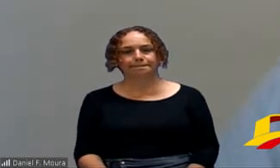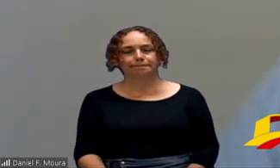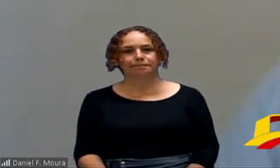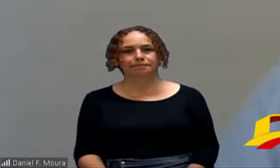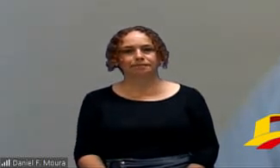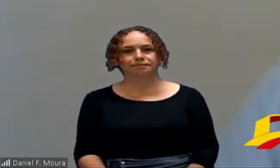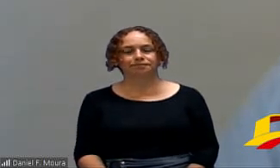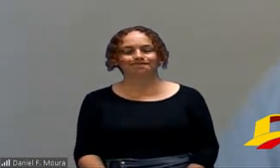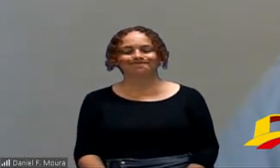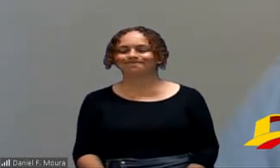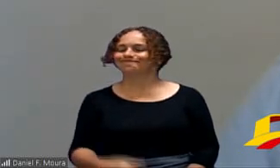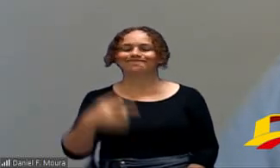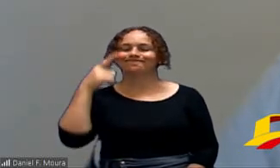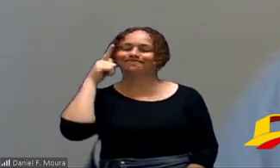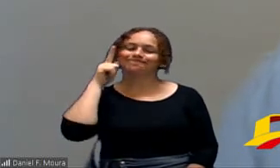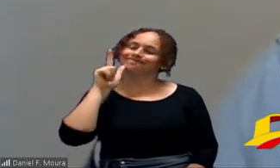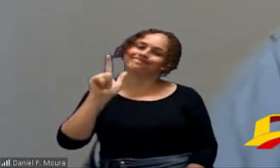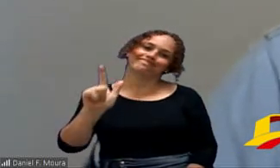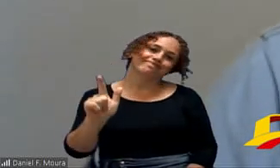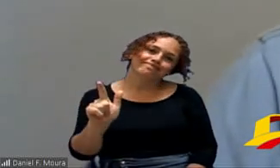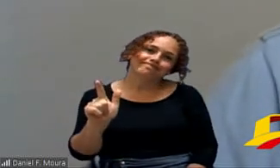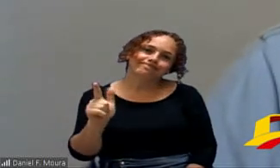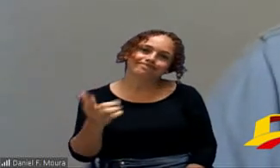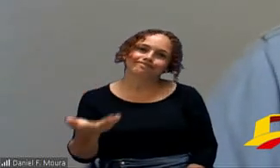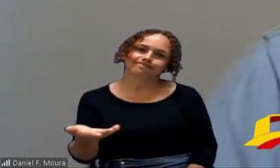Bom, acho que eu não vou conseguir, gente, infelizmente.